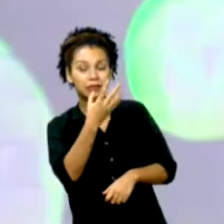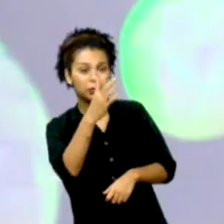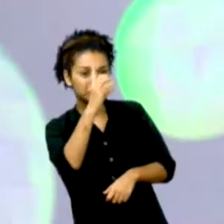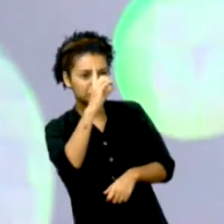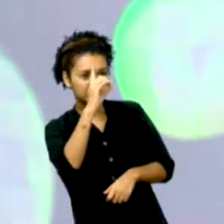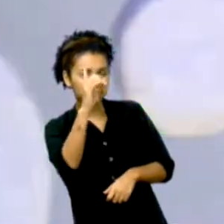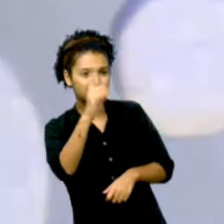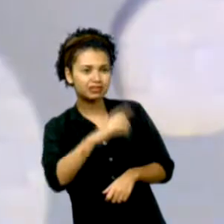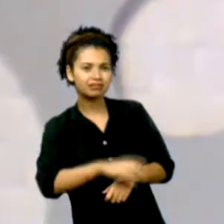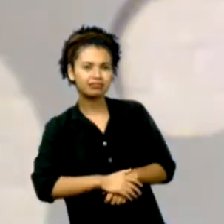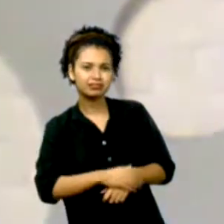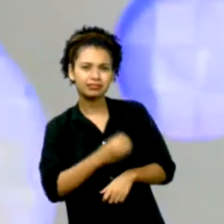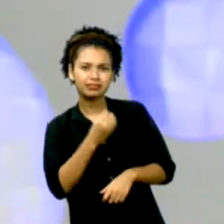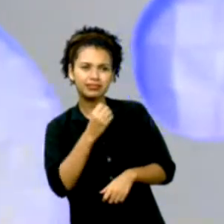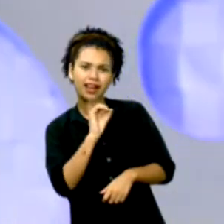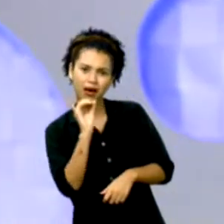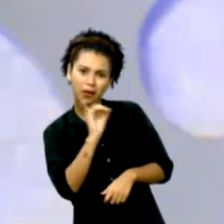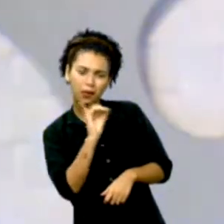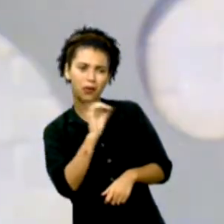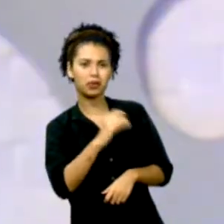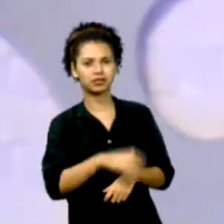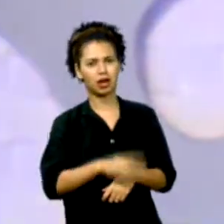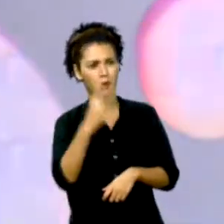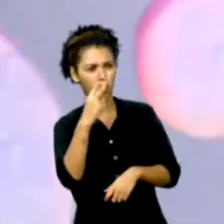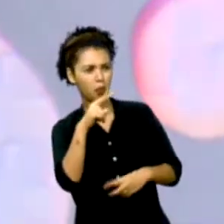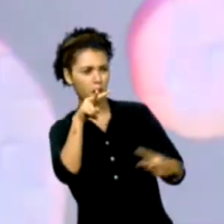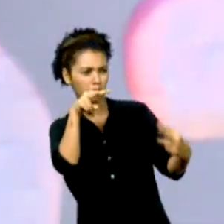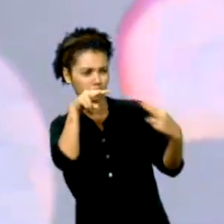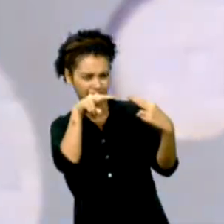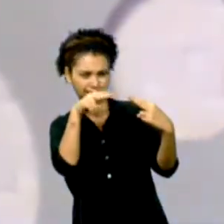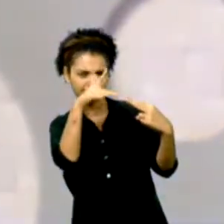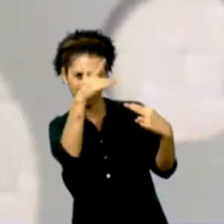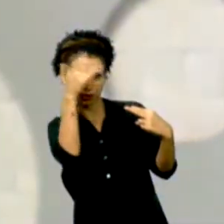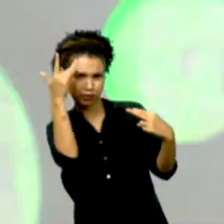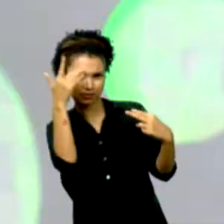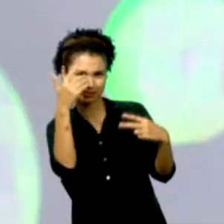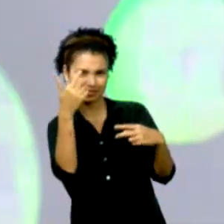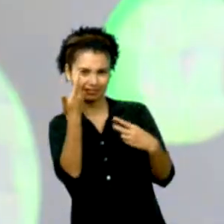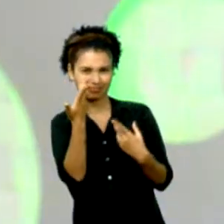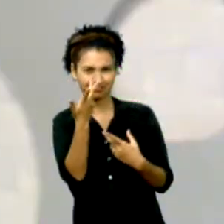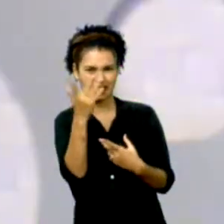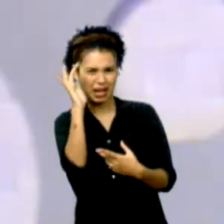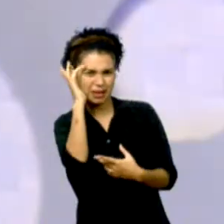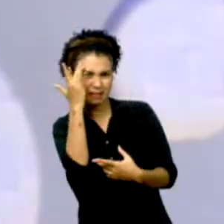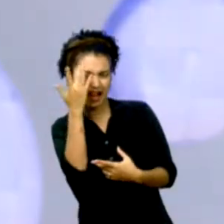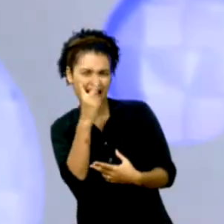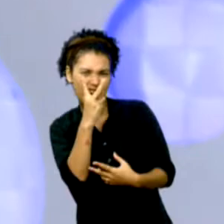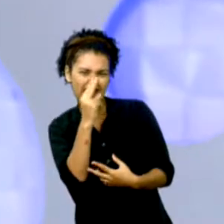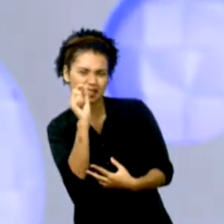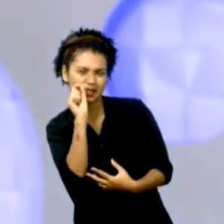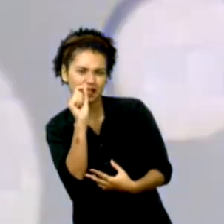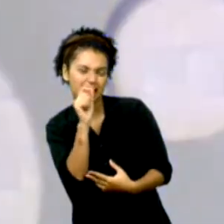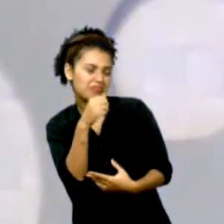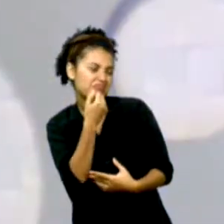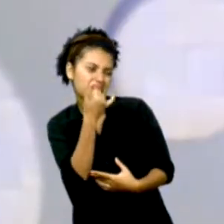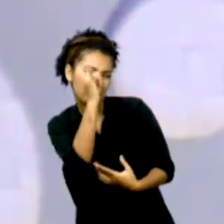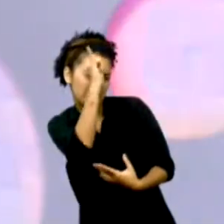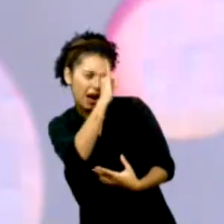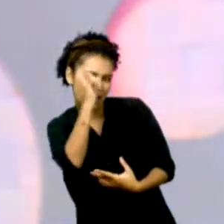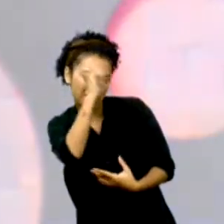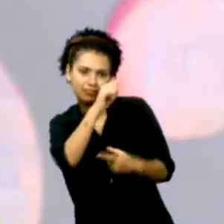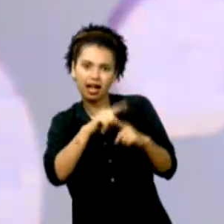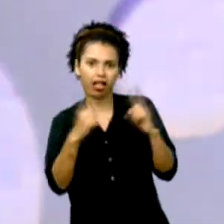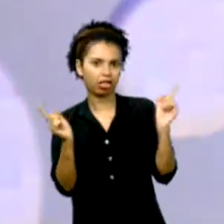querido, pra pessoa, né? Parece assim que é tão insignificante, mas não é. Não é, não é. Você chegar,